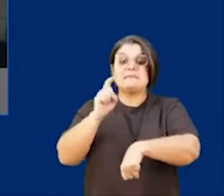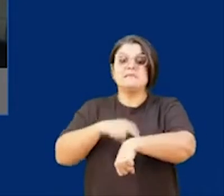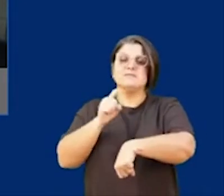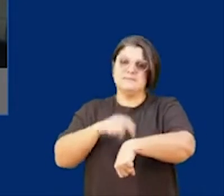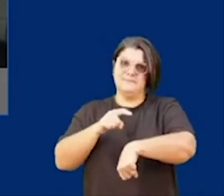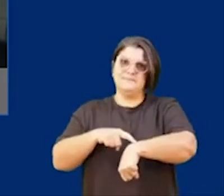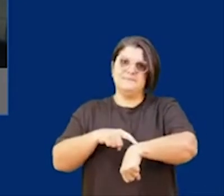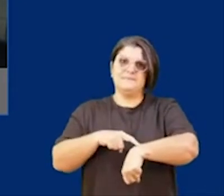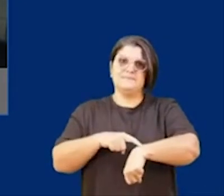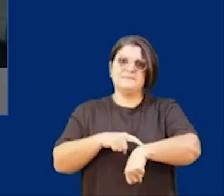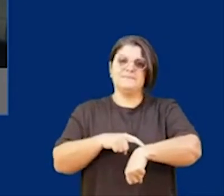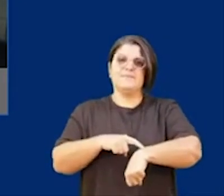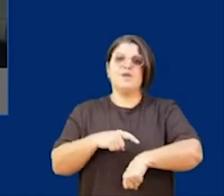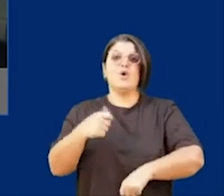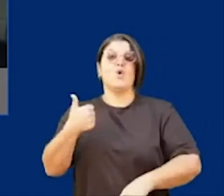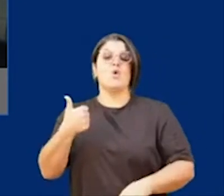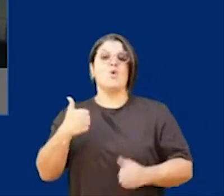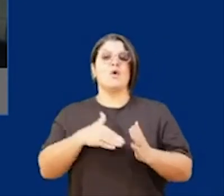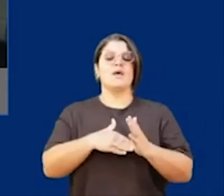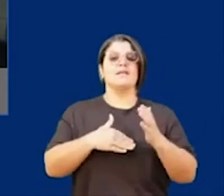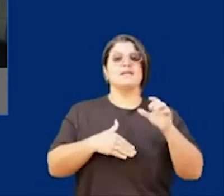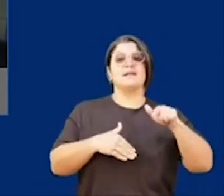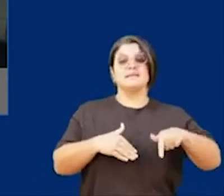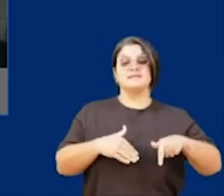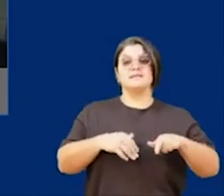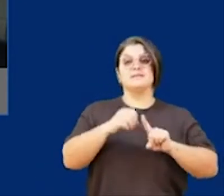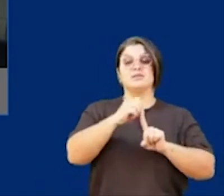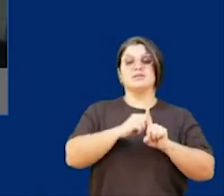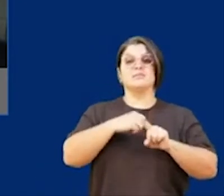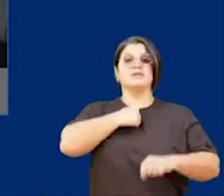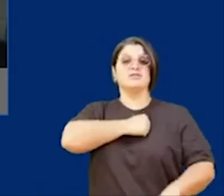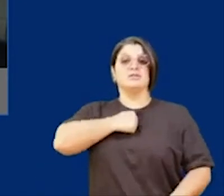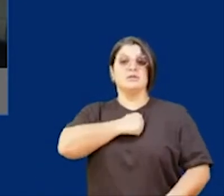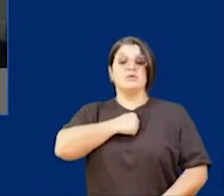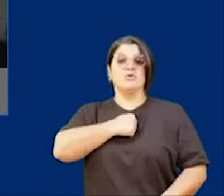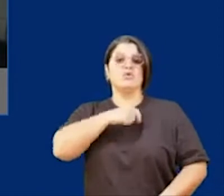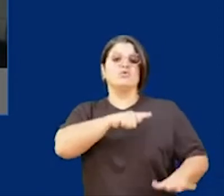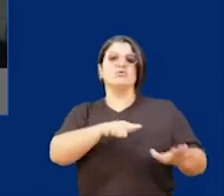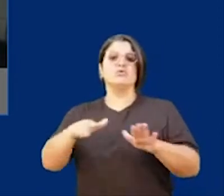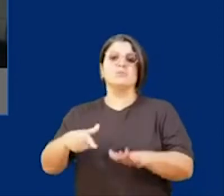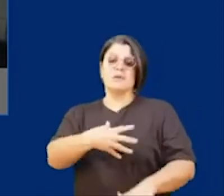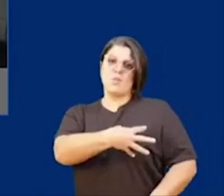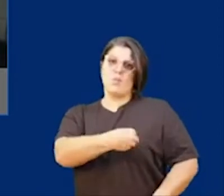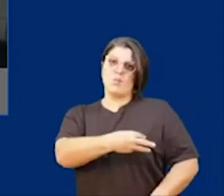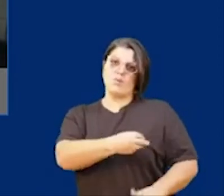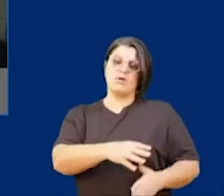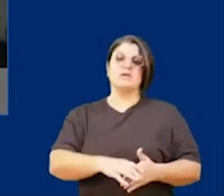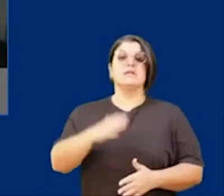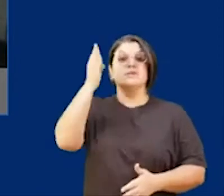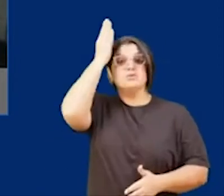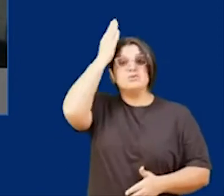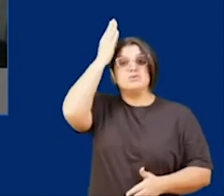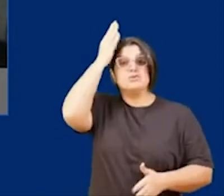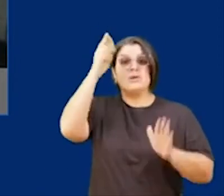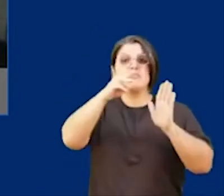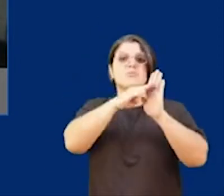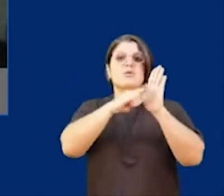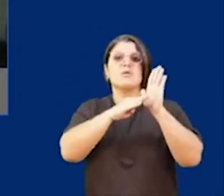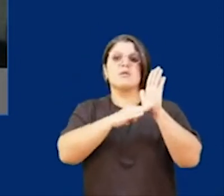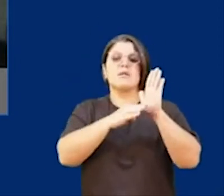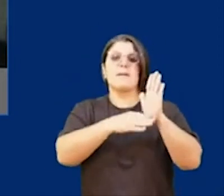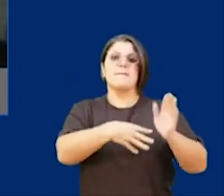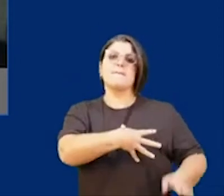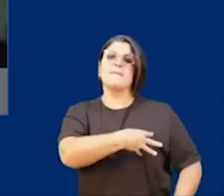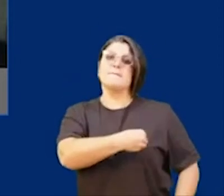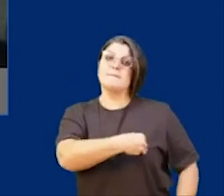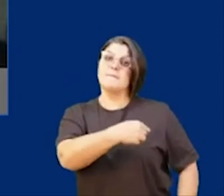De 1 a 7 de agosto, juntamente à Semana Mundial do Aleitamento Materno, o Sesc São Paulo realiza a programação do Peito ao Prato.